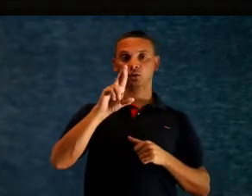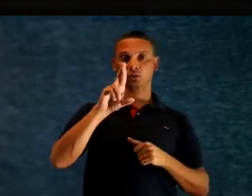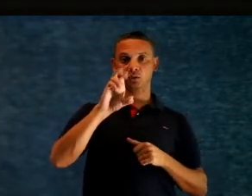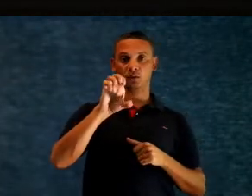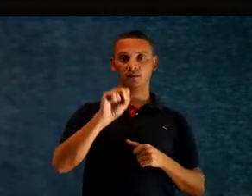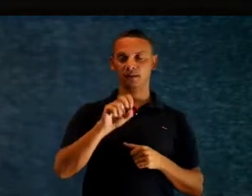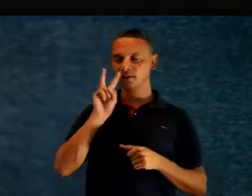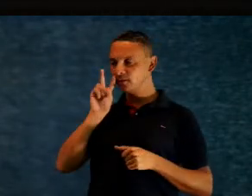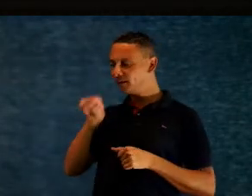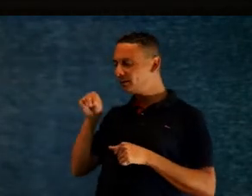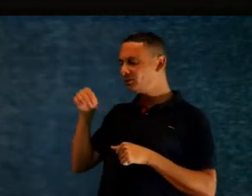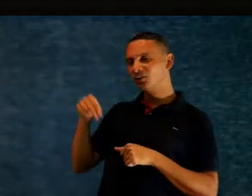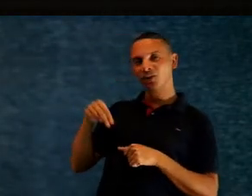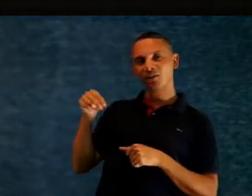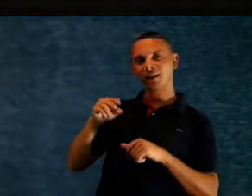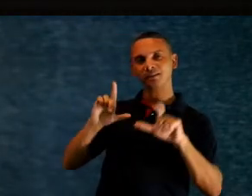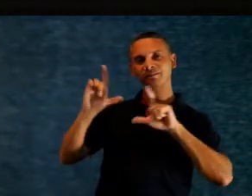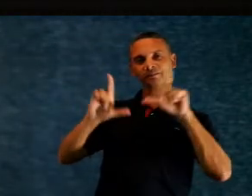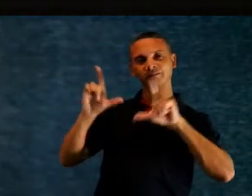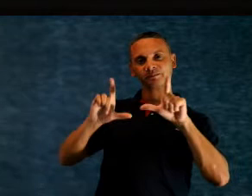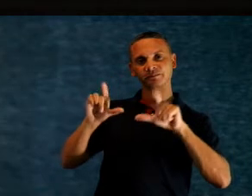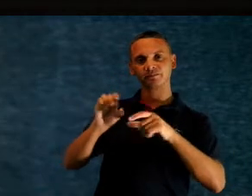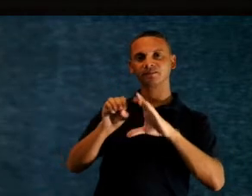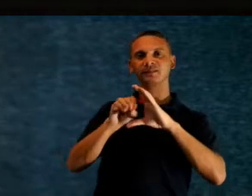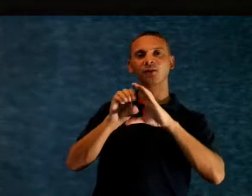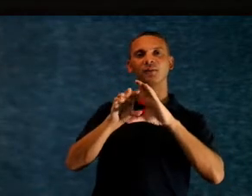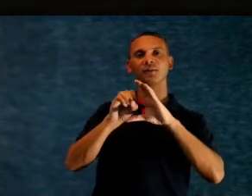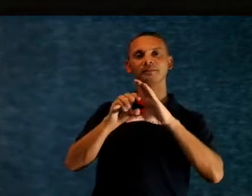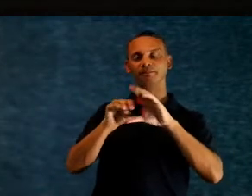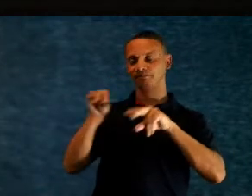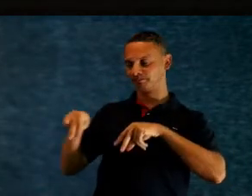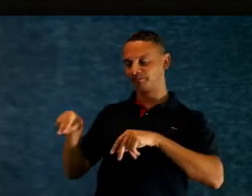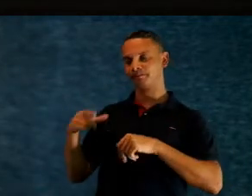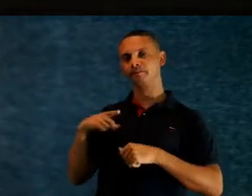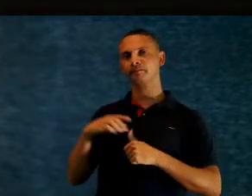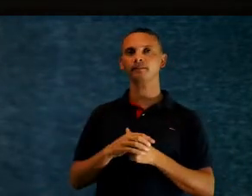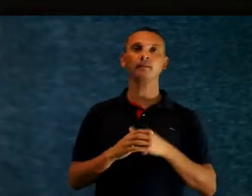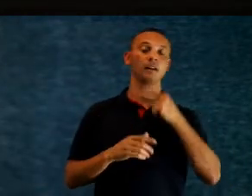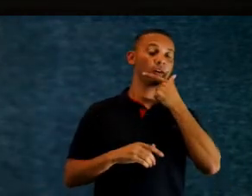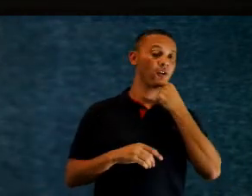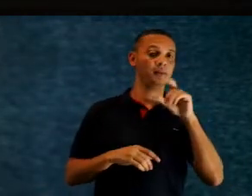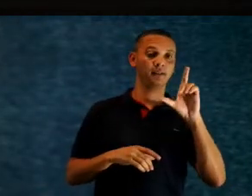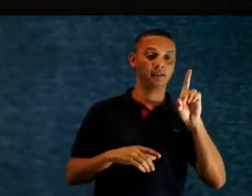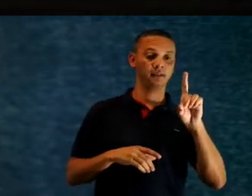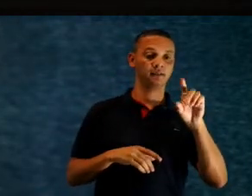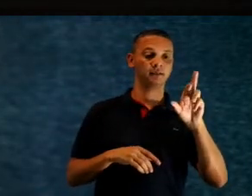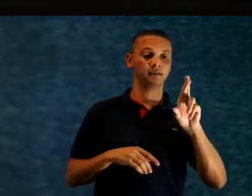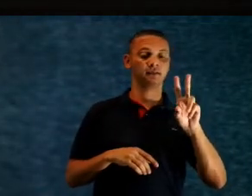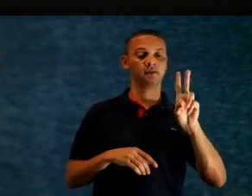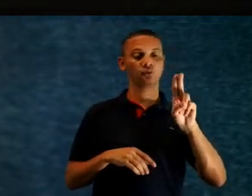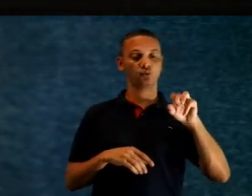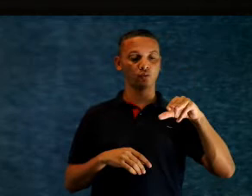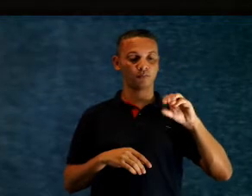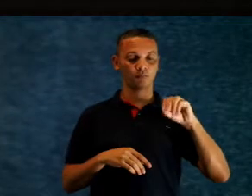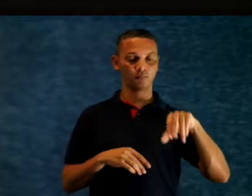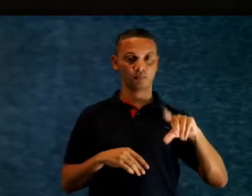Drummond assistia aos capítulos da novela para contar em carta para a Dona Dolores como tinha sido o